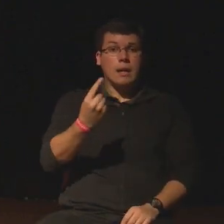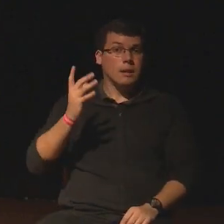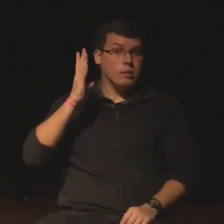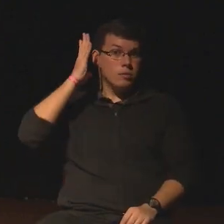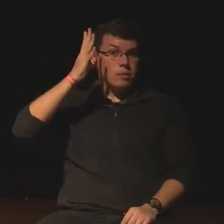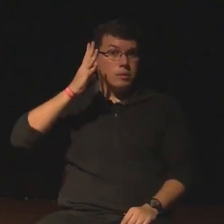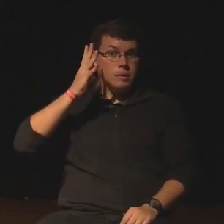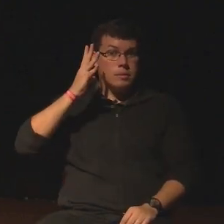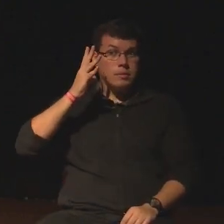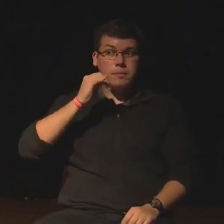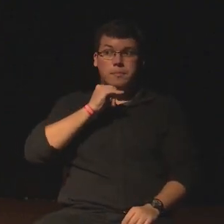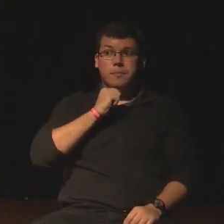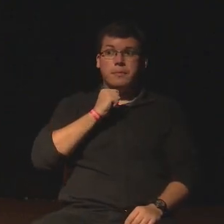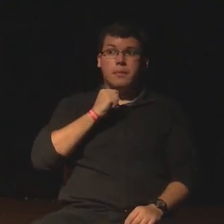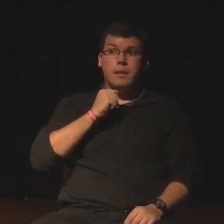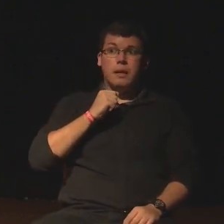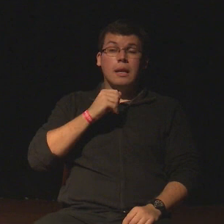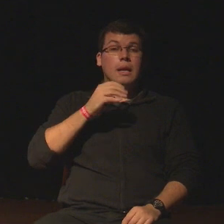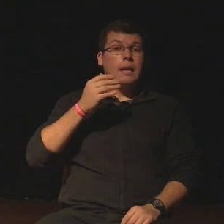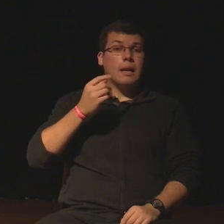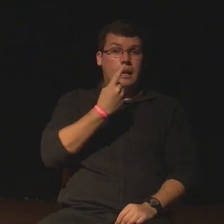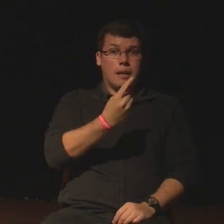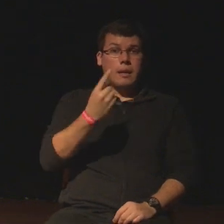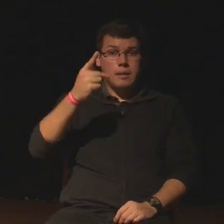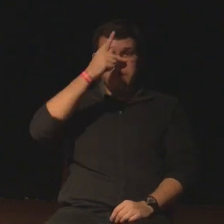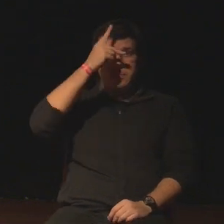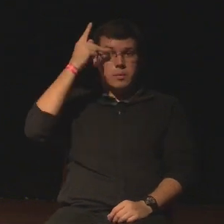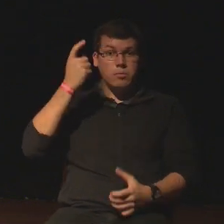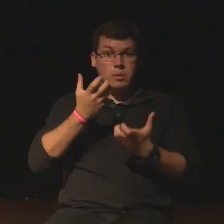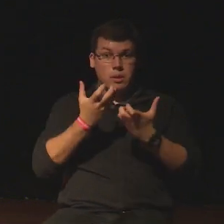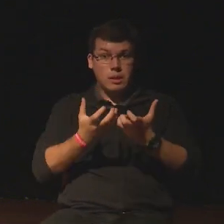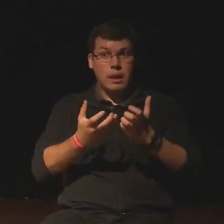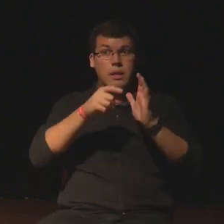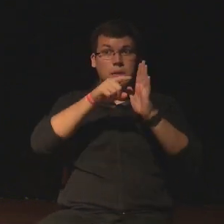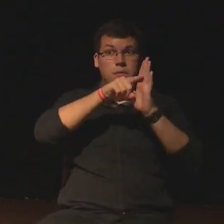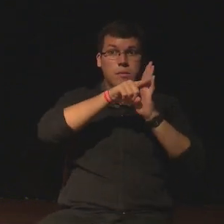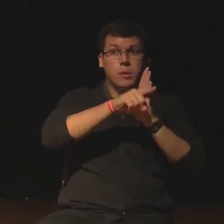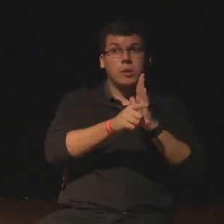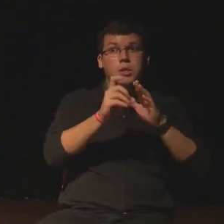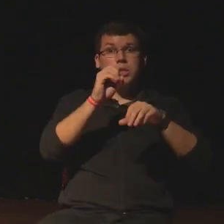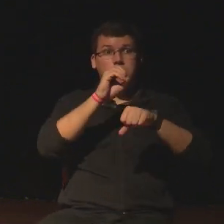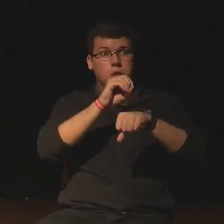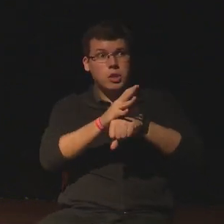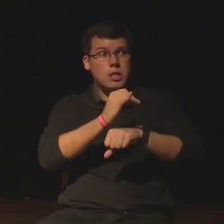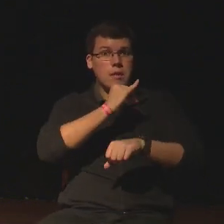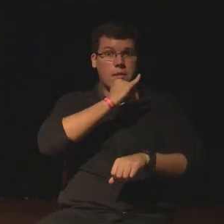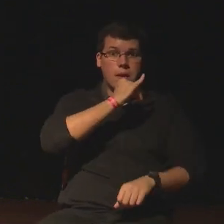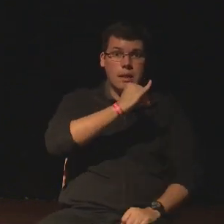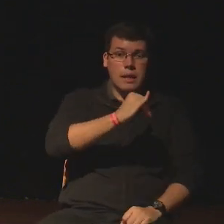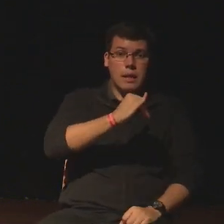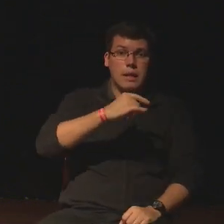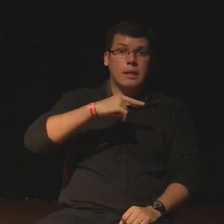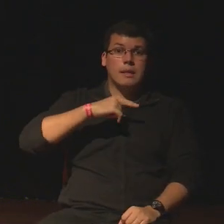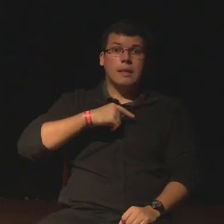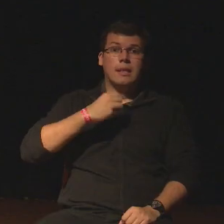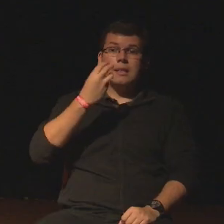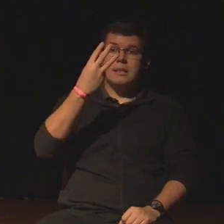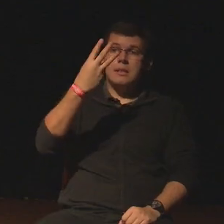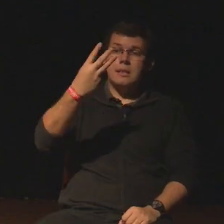para dar sugestões, ok? E essa dinâmica ela vai